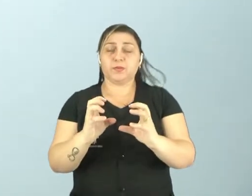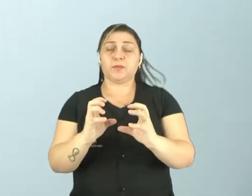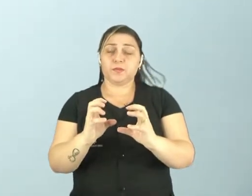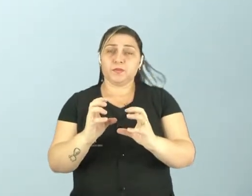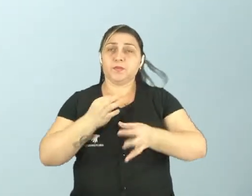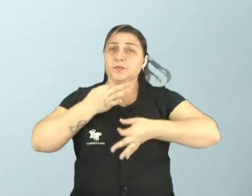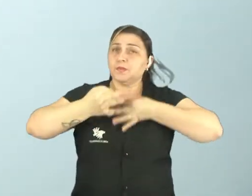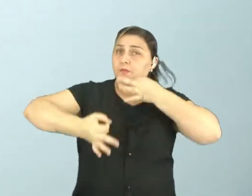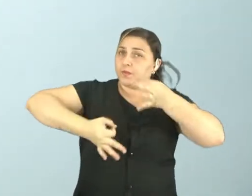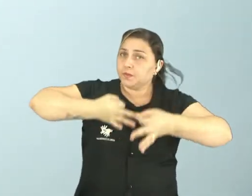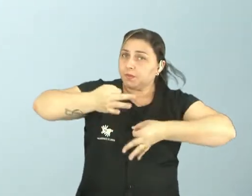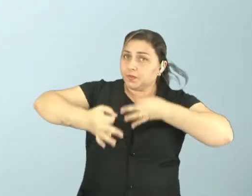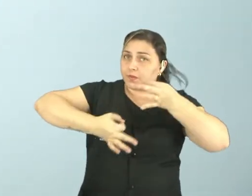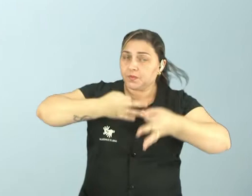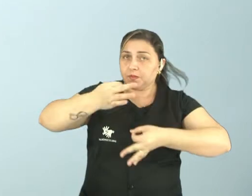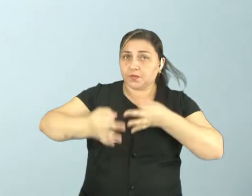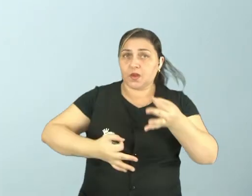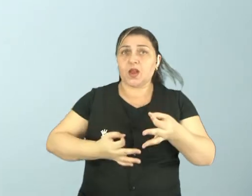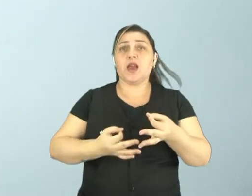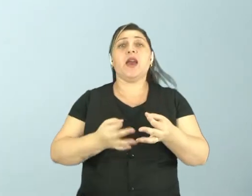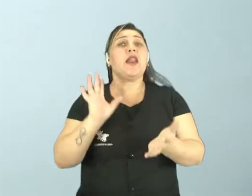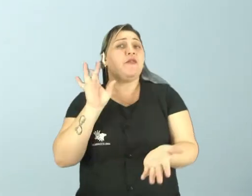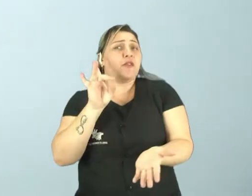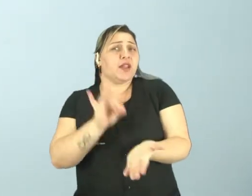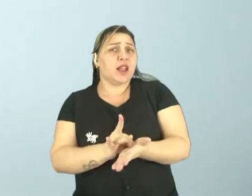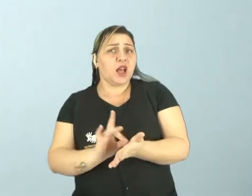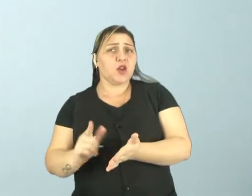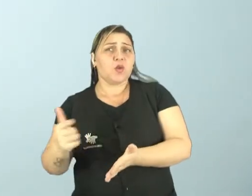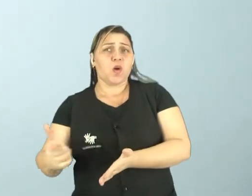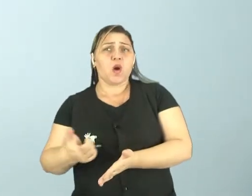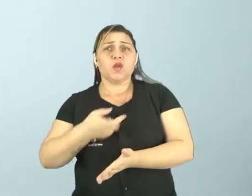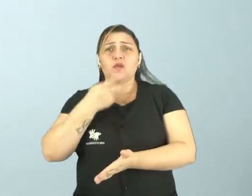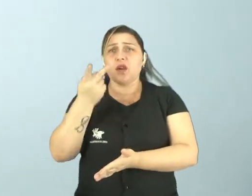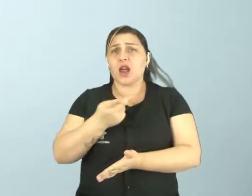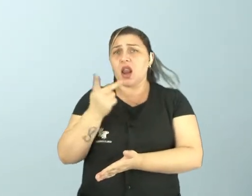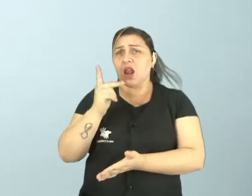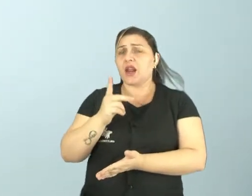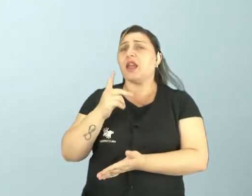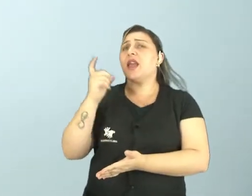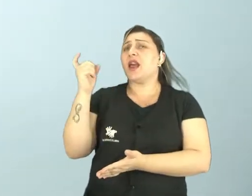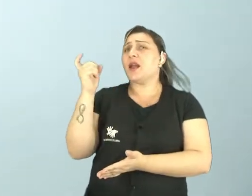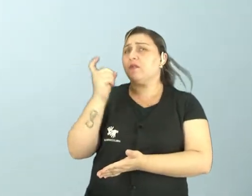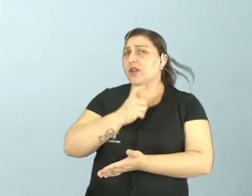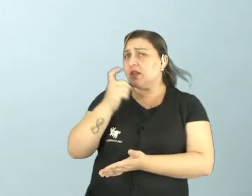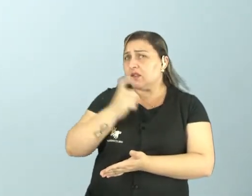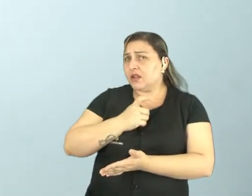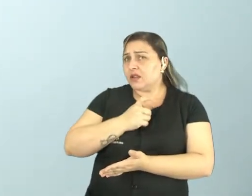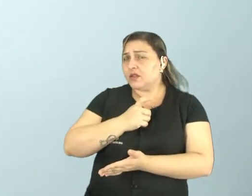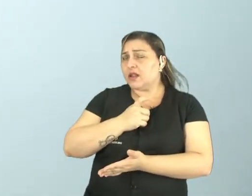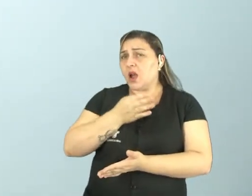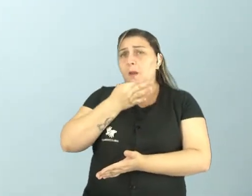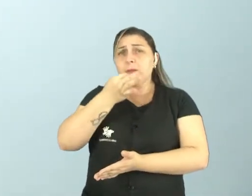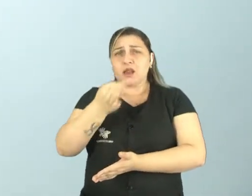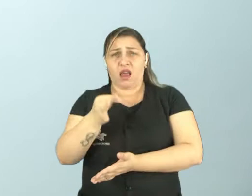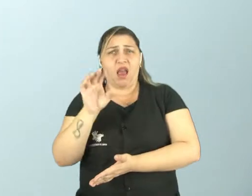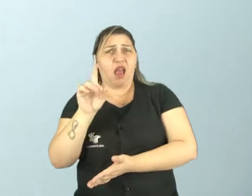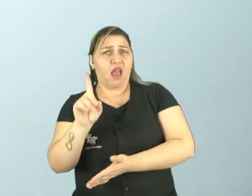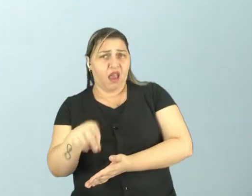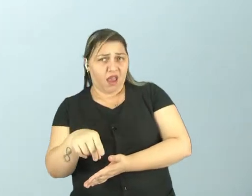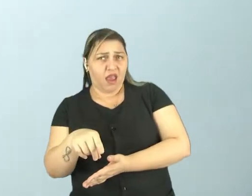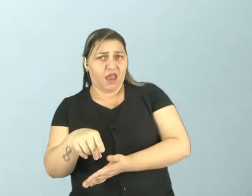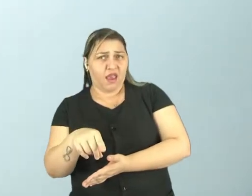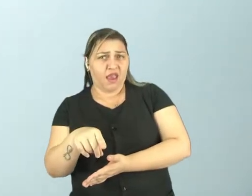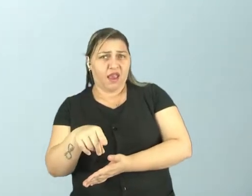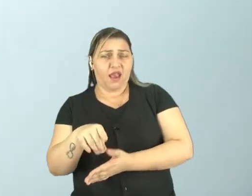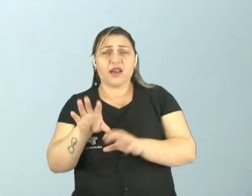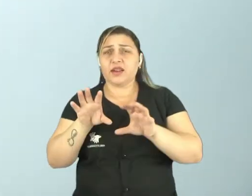sobre a argumentação, um dizendo que é a verdade, o outro dizendo ali que ele que é. Será que opinar é isso? Será que